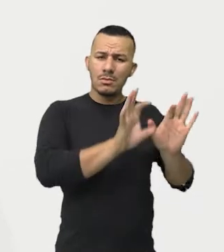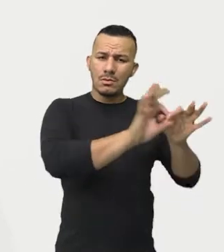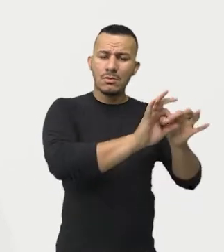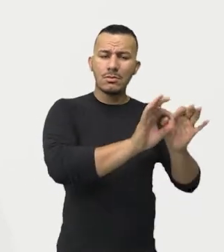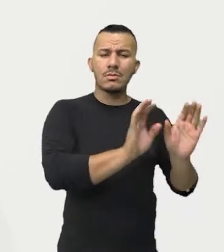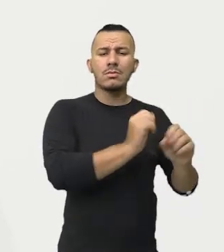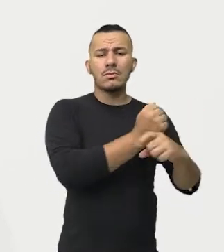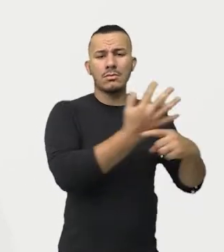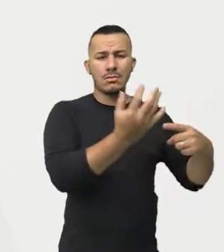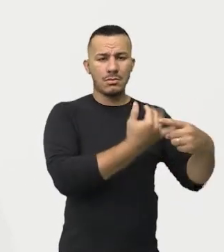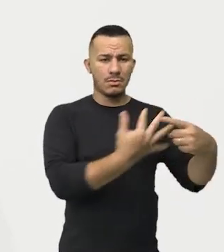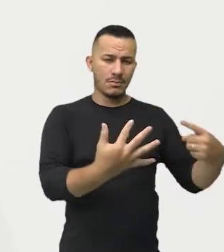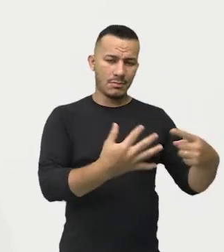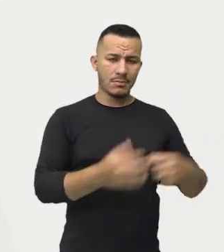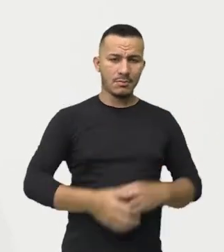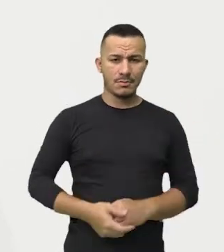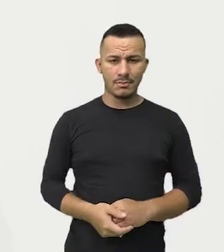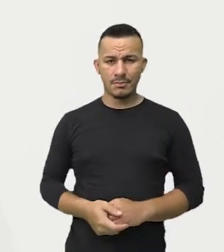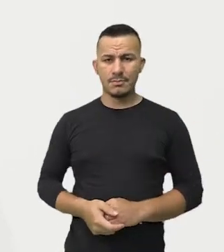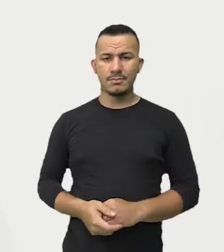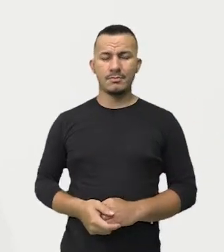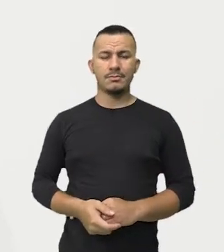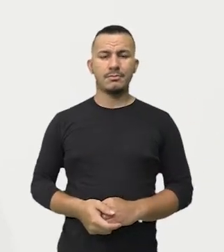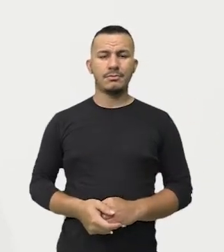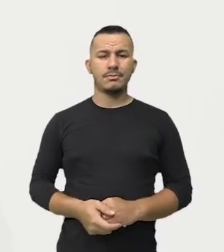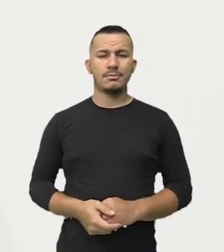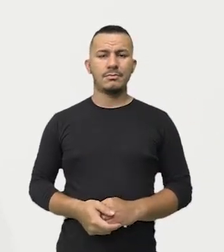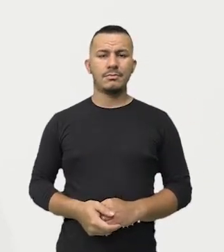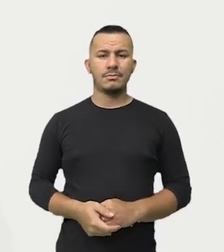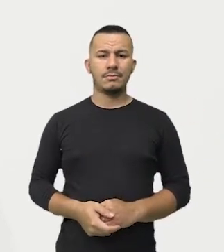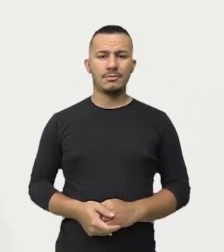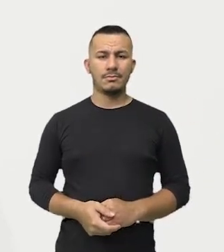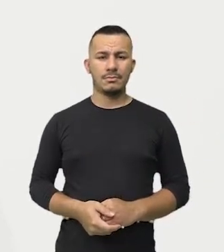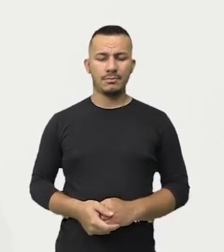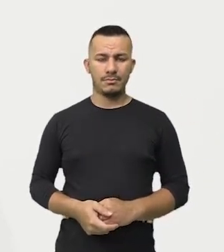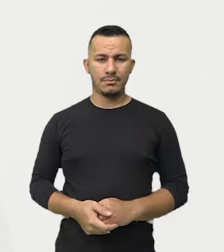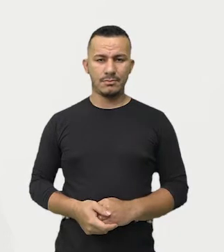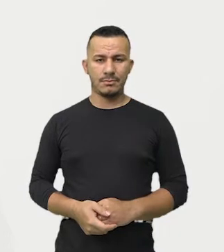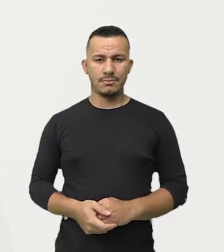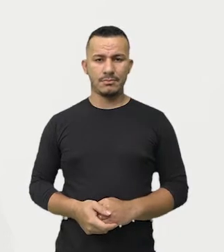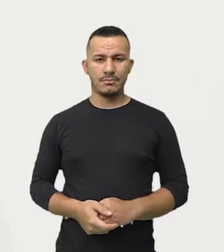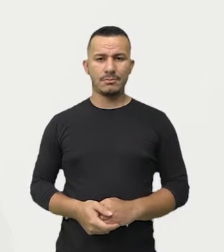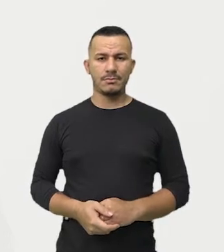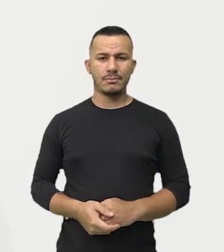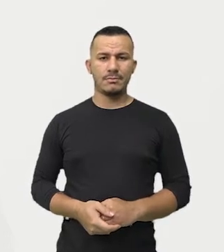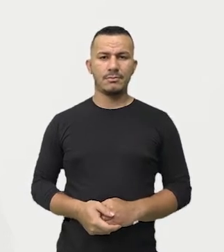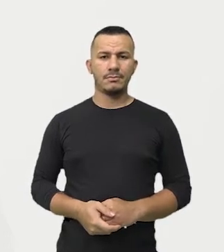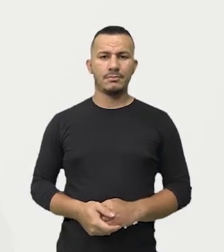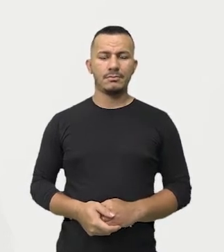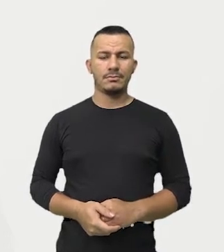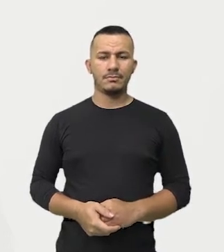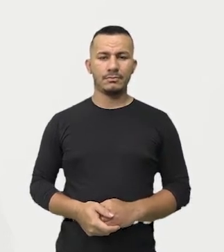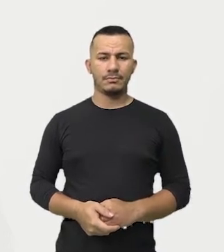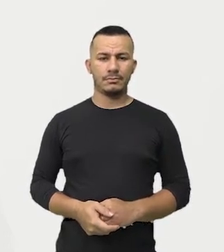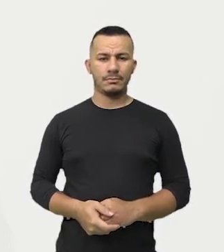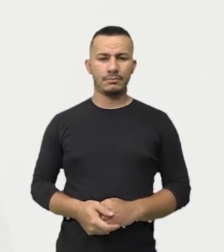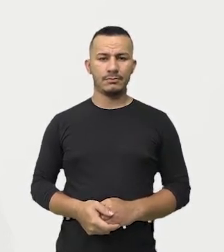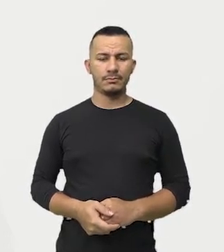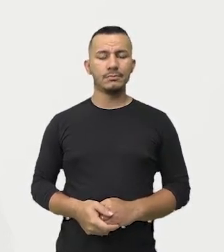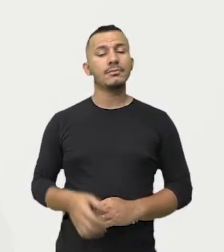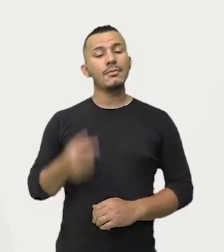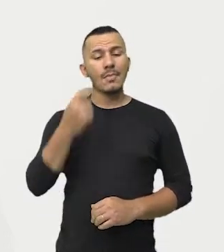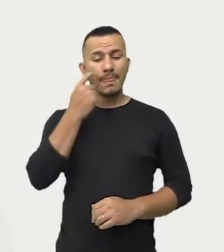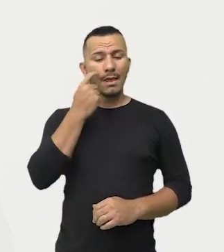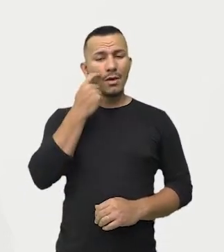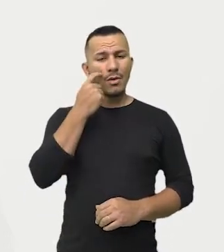fração seja um número negativo, tá legal? Então, vejam só